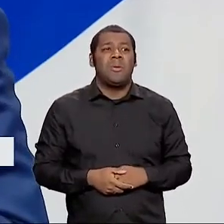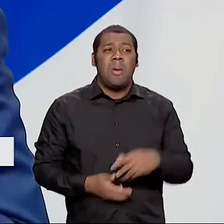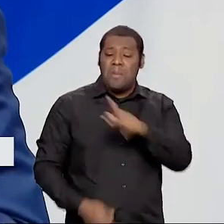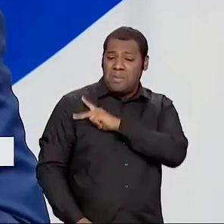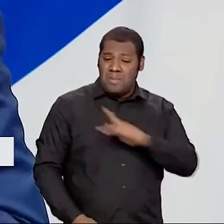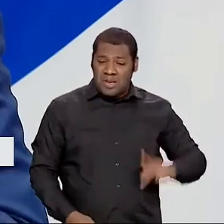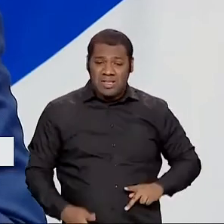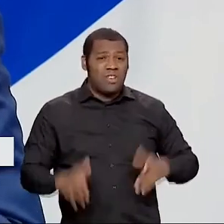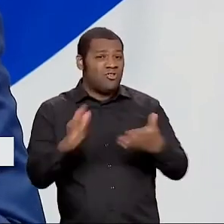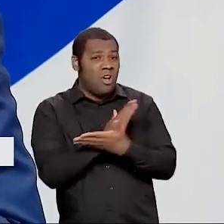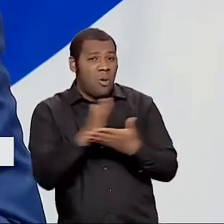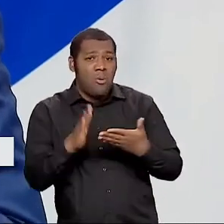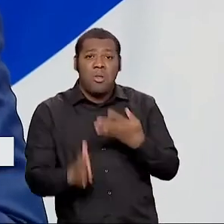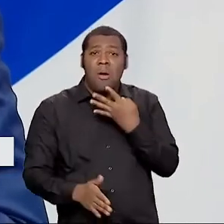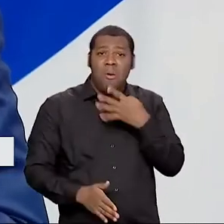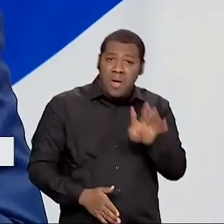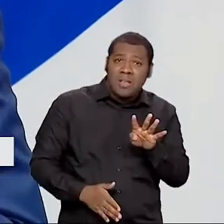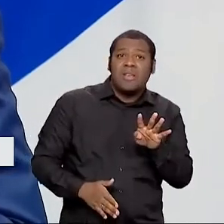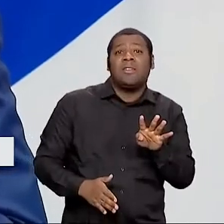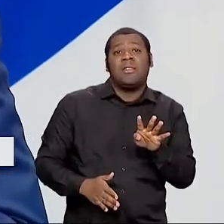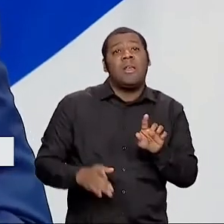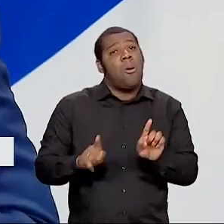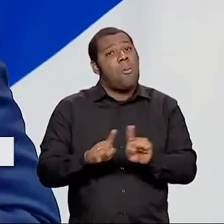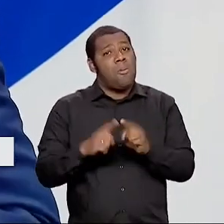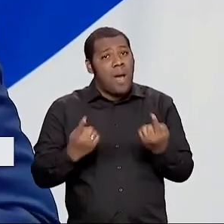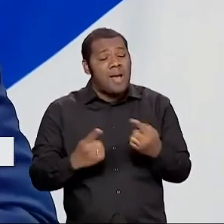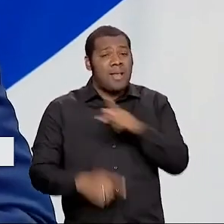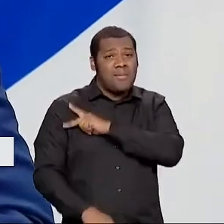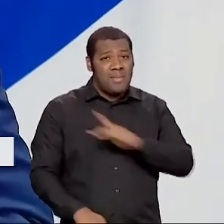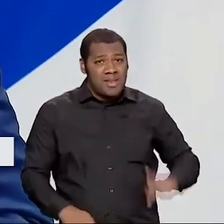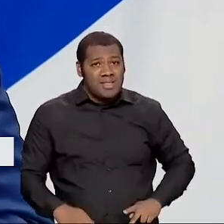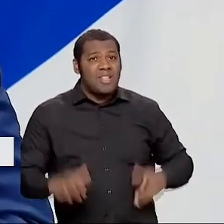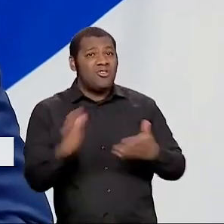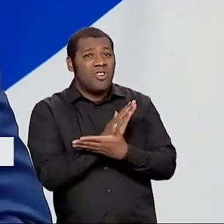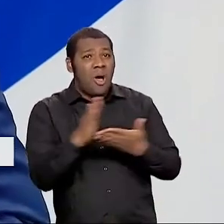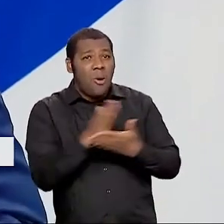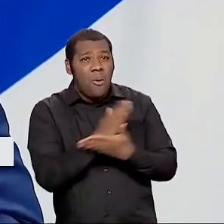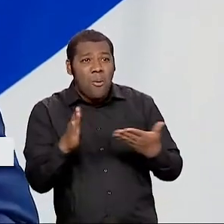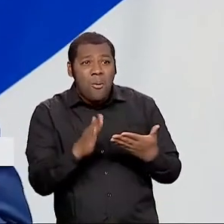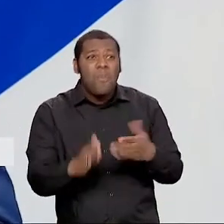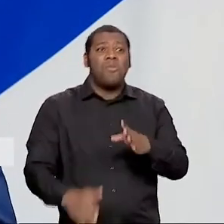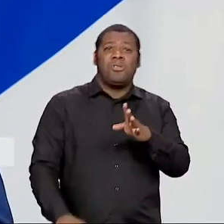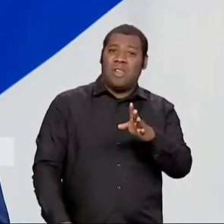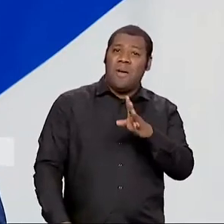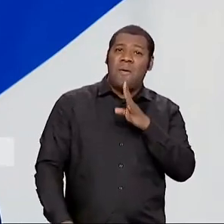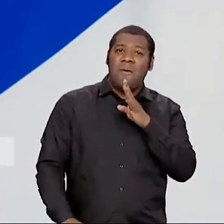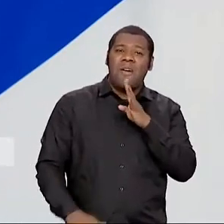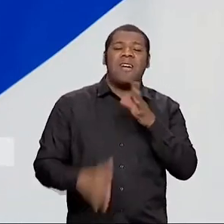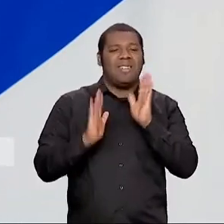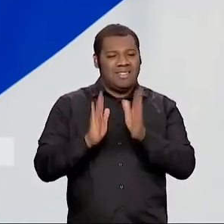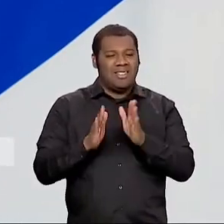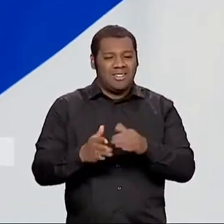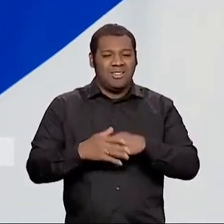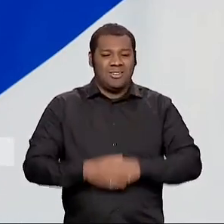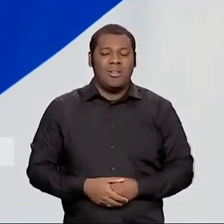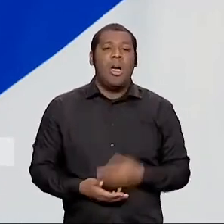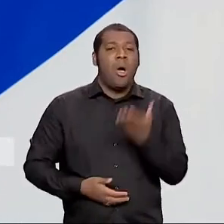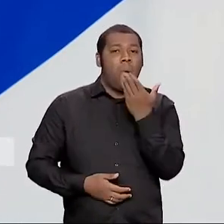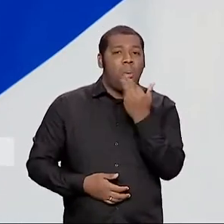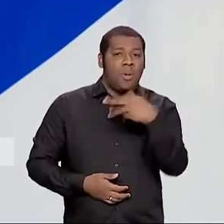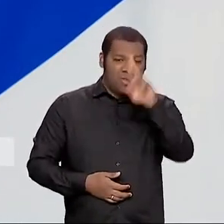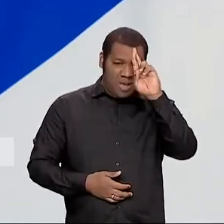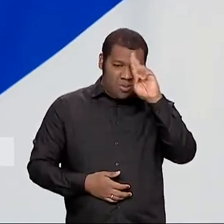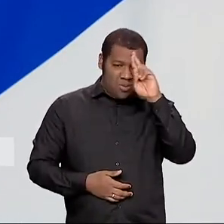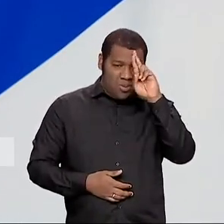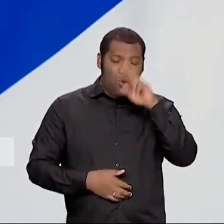eu nem conhecia, outros eu já conhecia, porque, embora eu tenha deixado a presidência, muitos continuaram na presidência. E depois o